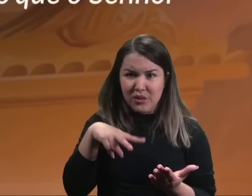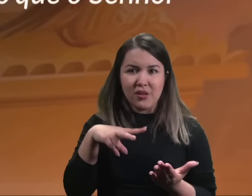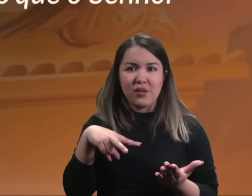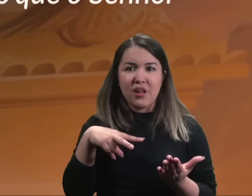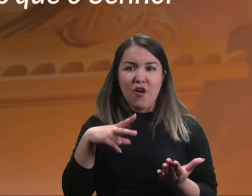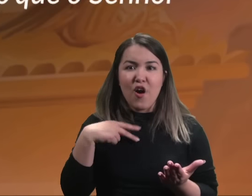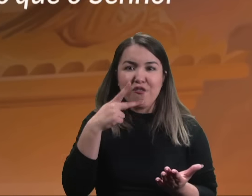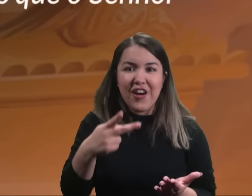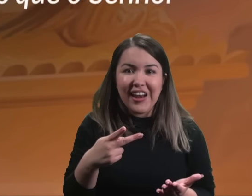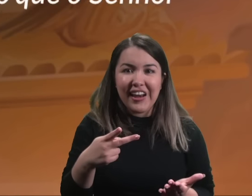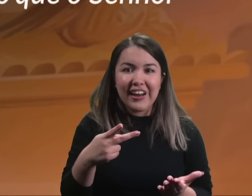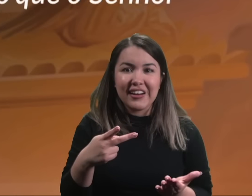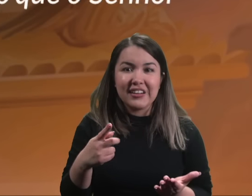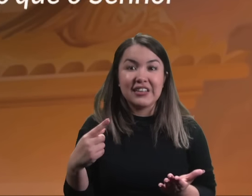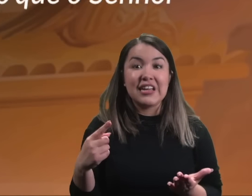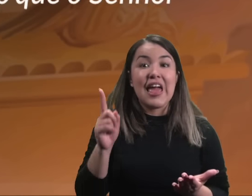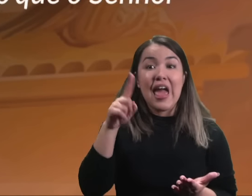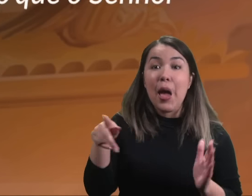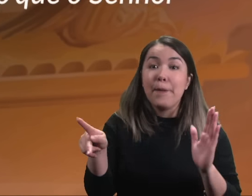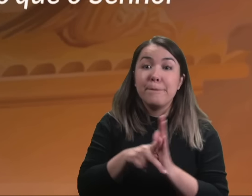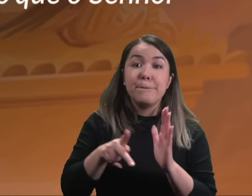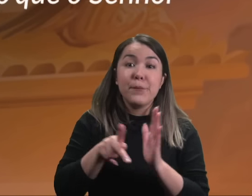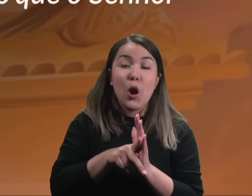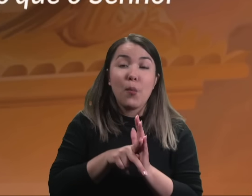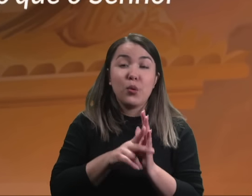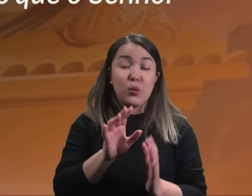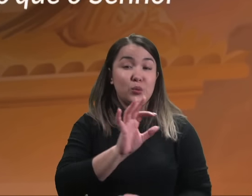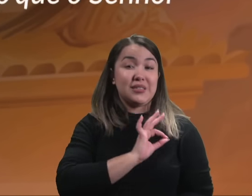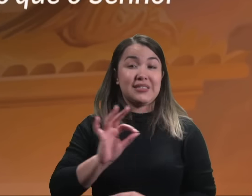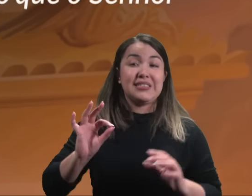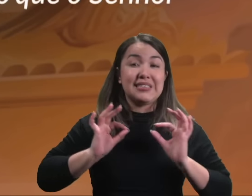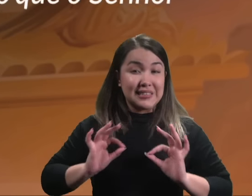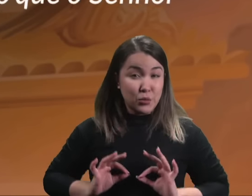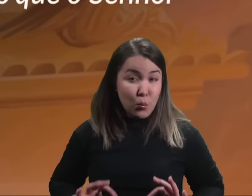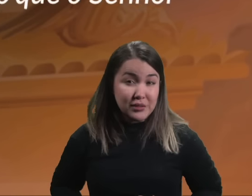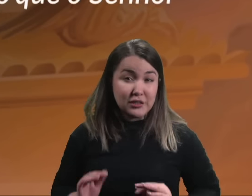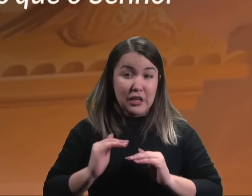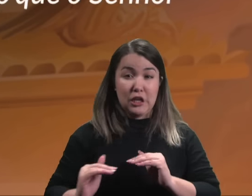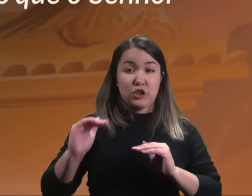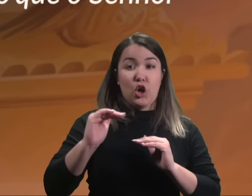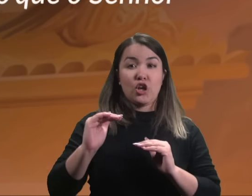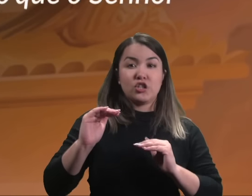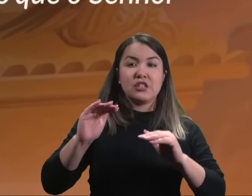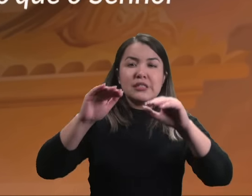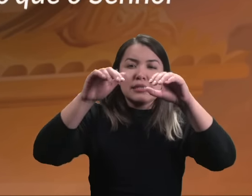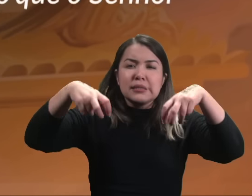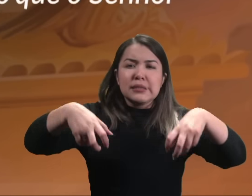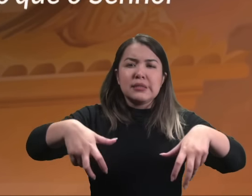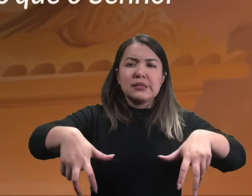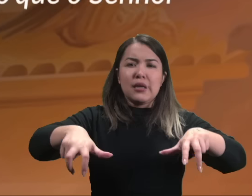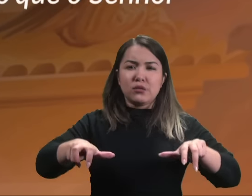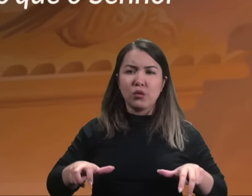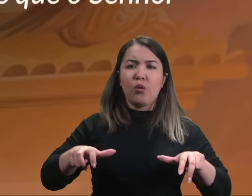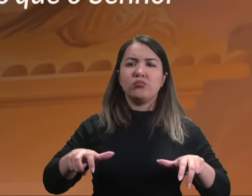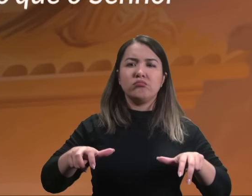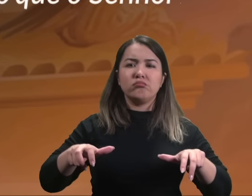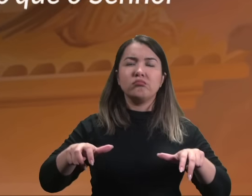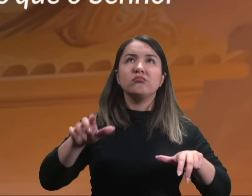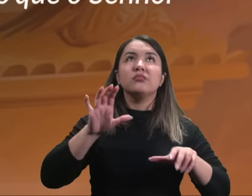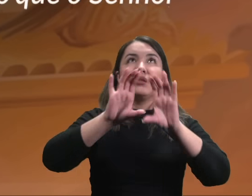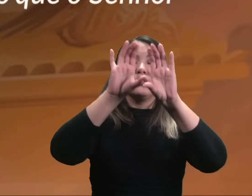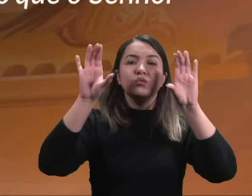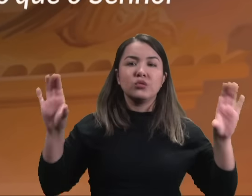dito que possuímos tal Sumo Sacerdote que se assentou à destra do Trono na Majestade nos céus como Ministro do Santuário do